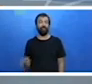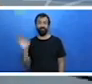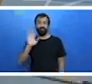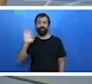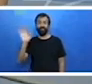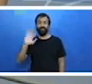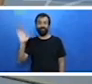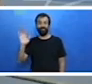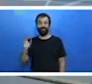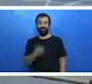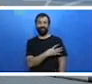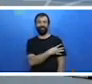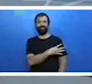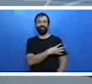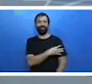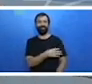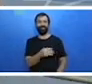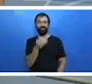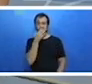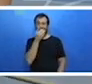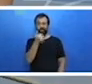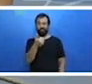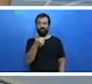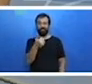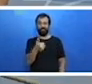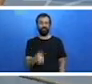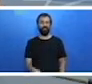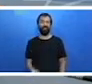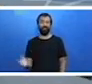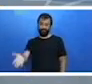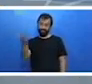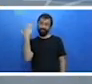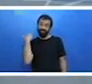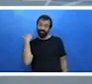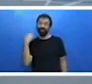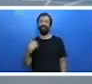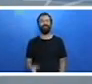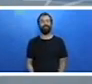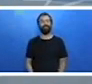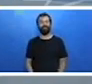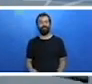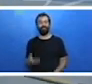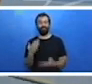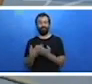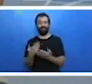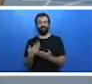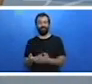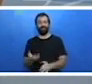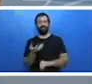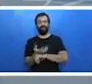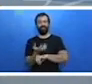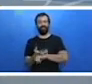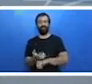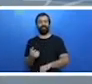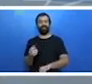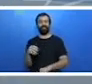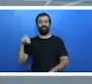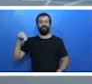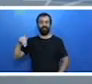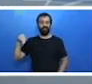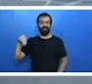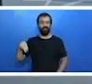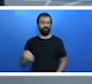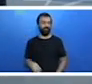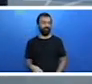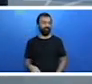Boa tarde, quarto ano. Tudo bem, meus amores? Vamos lá para mais uma aula de matemática com a professora Adriana.